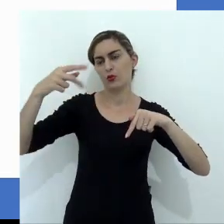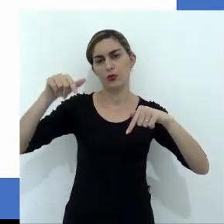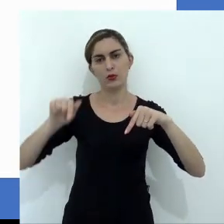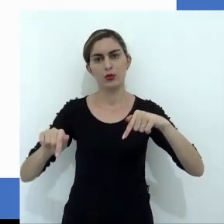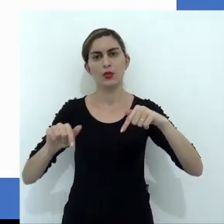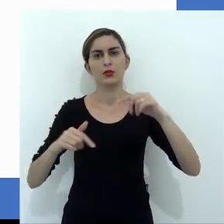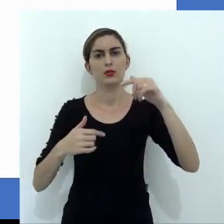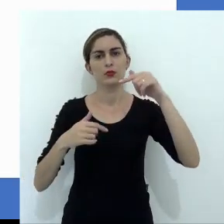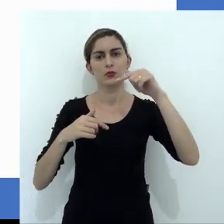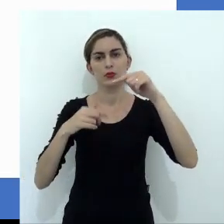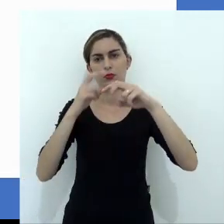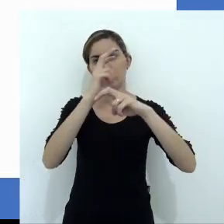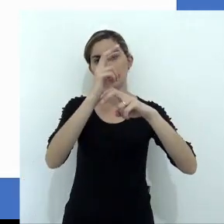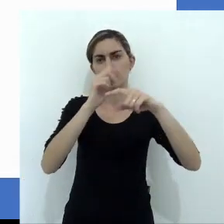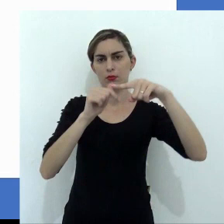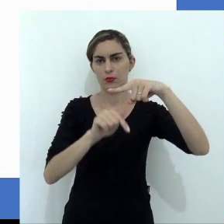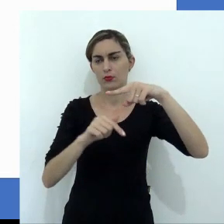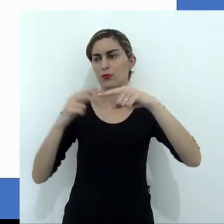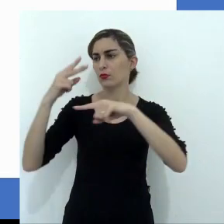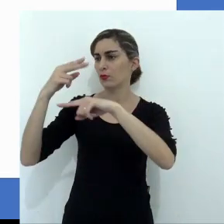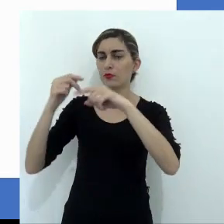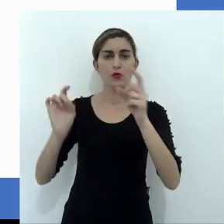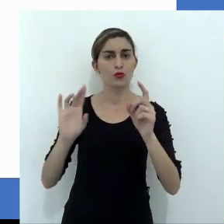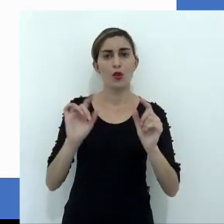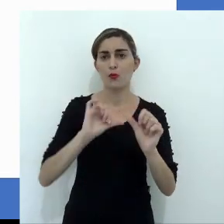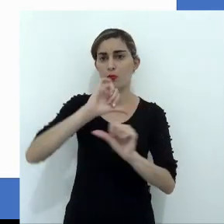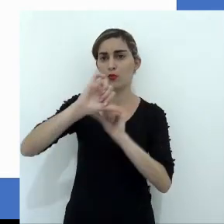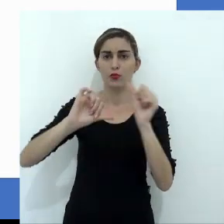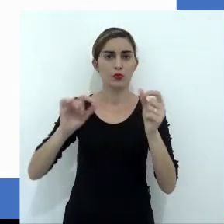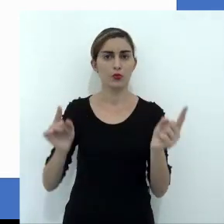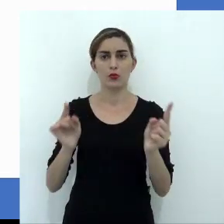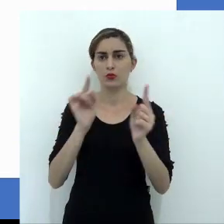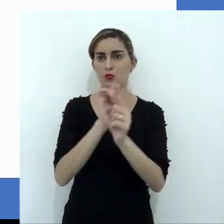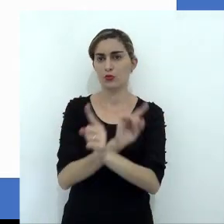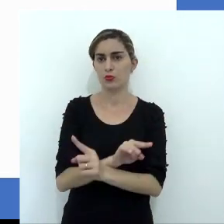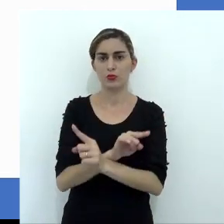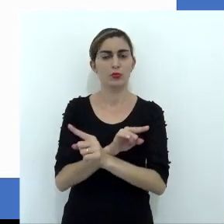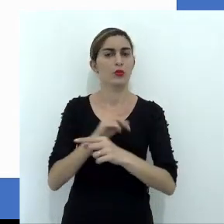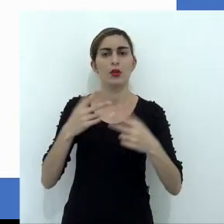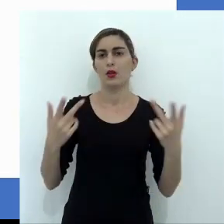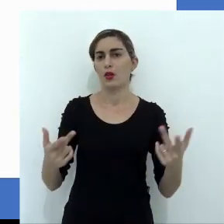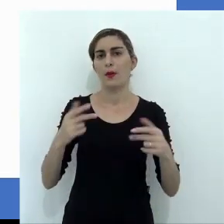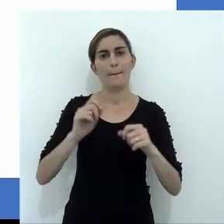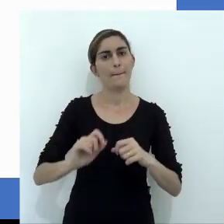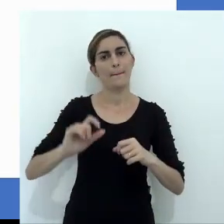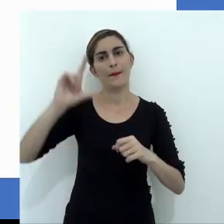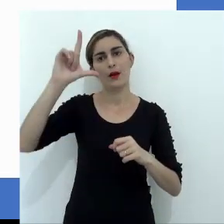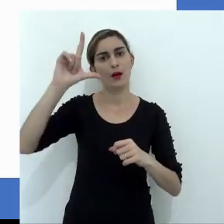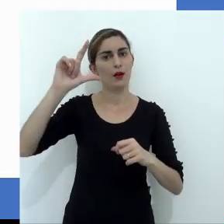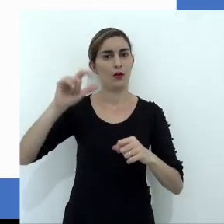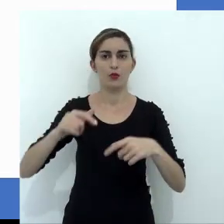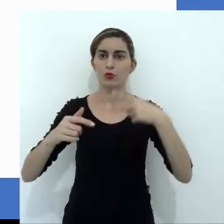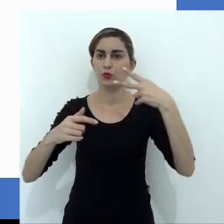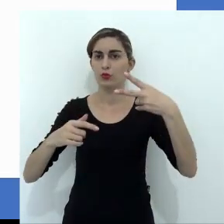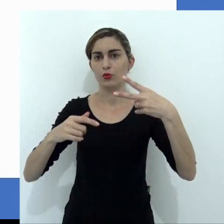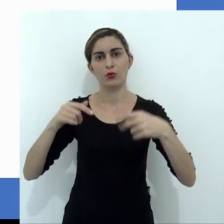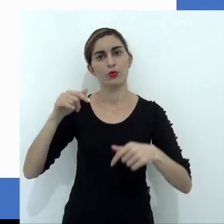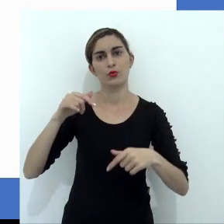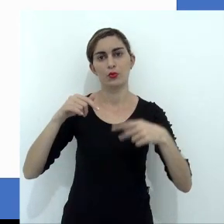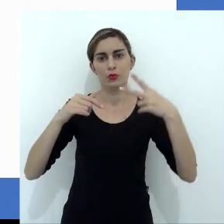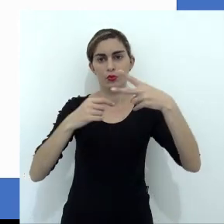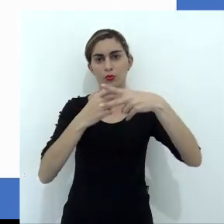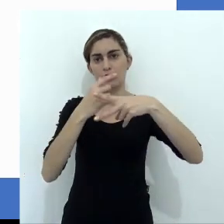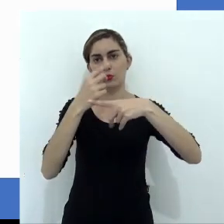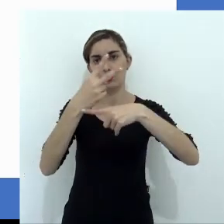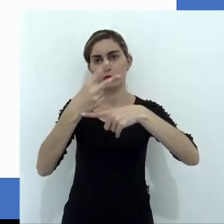fração 2/7, o que é que acontece? Acontece apenas que você vai dizer que a fração 5/7 é maior do que a fração 2/7.